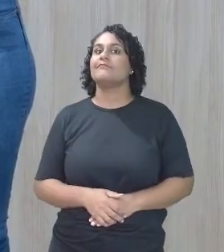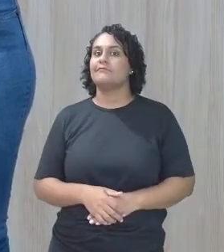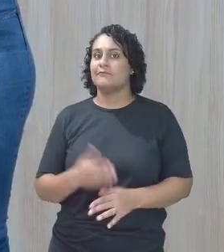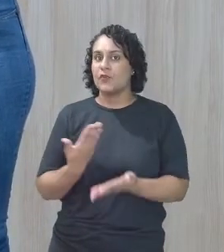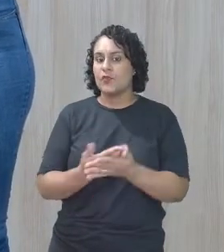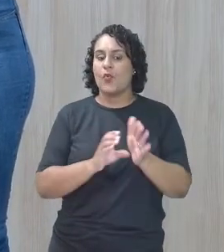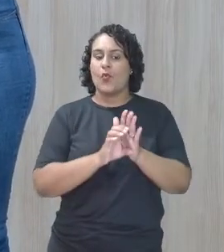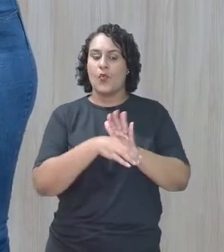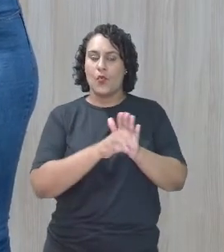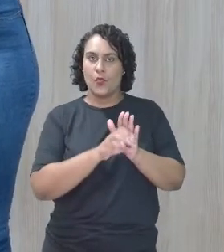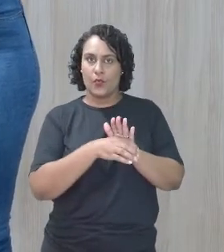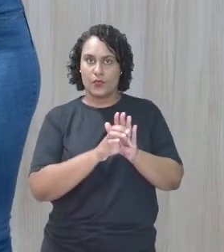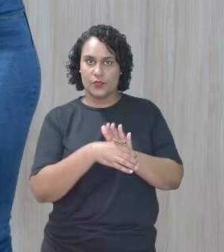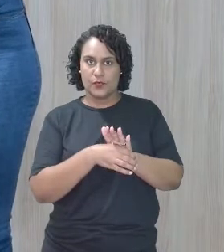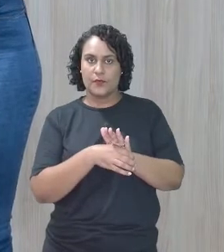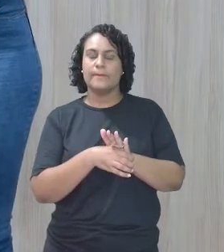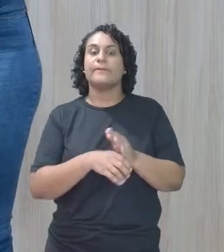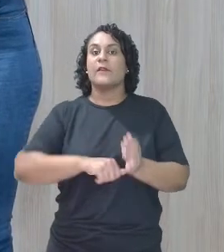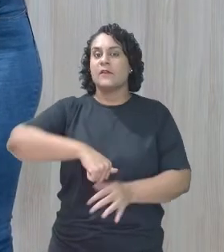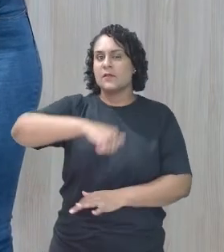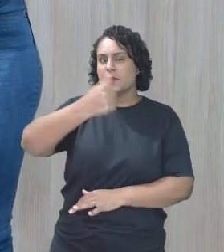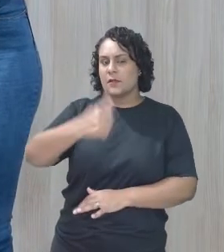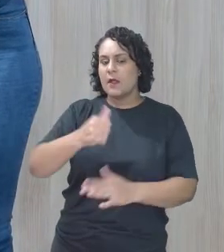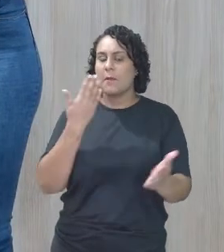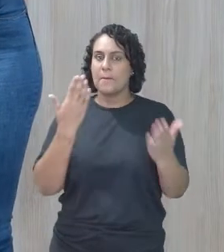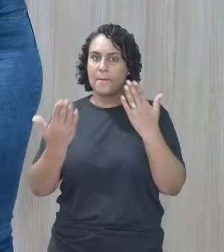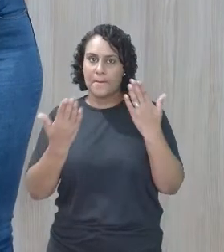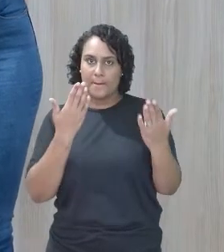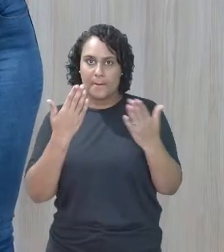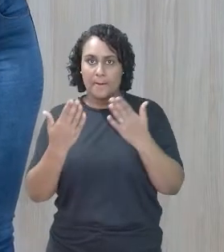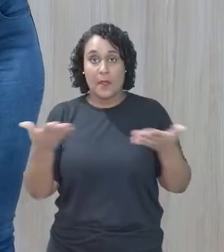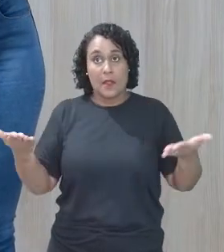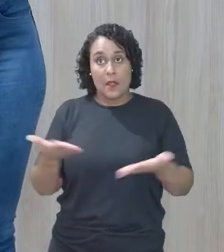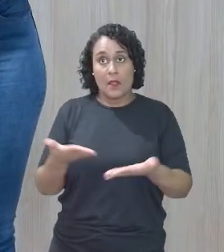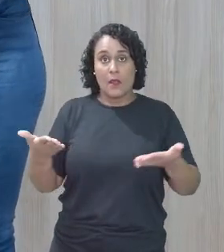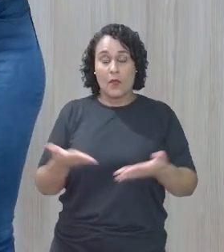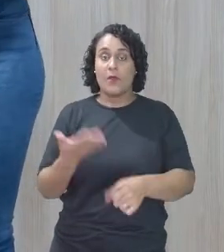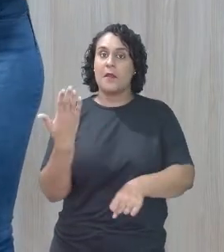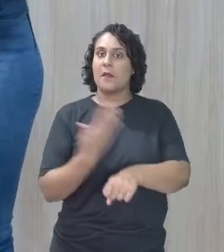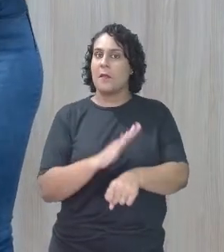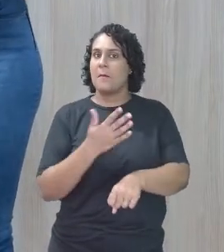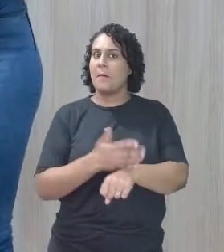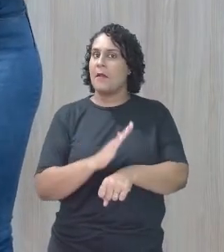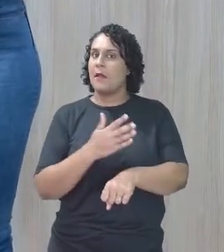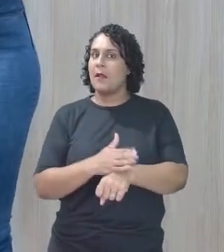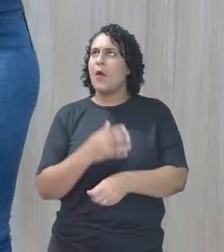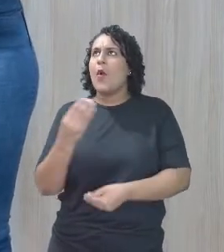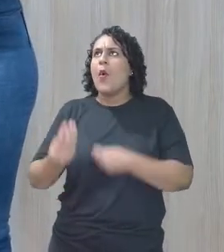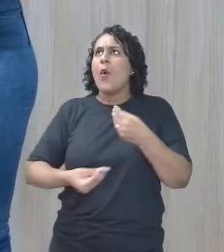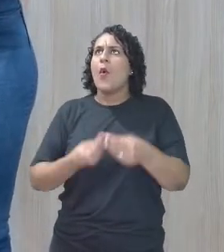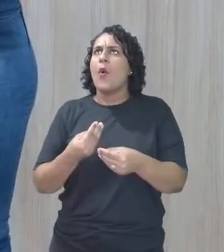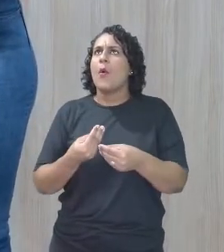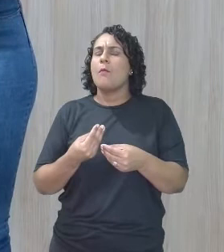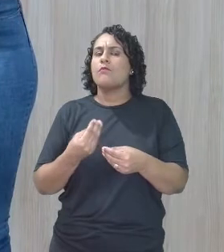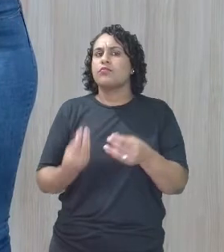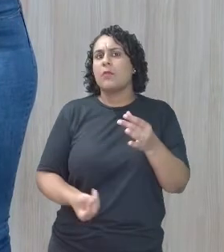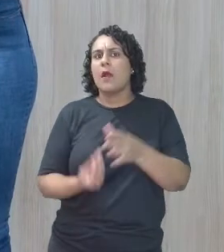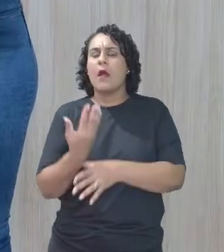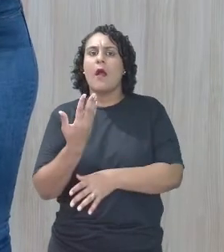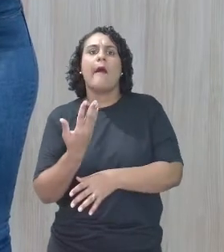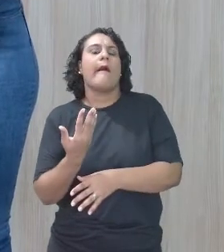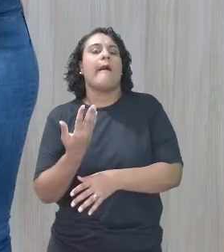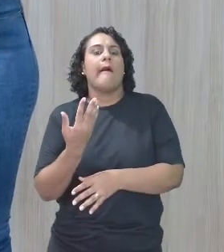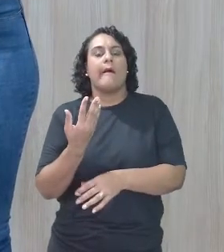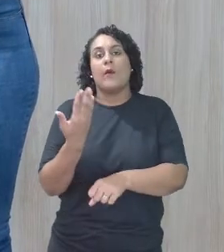vimos conceituações, fizemos análises comparativas e agora a gente vai ver a prática. Como é que eu realizo um trabalho no meu